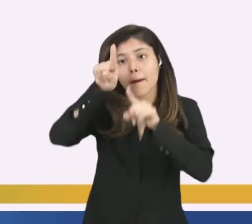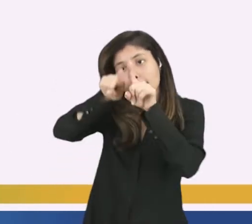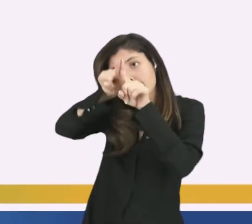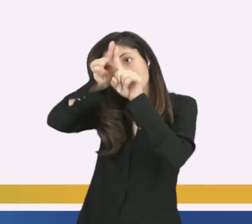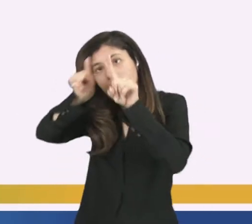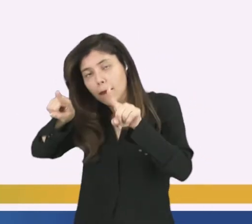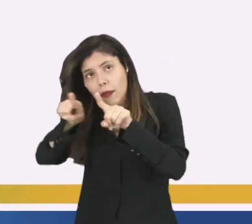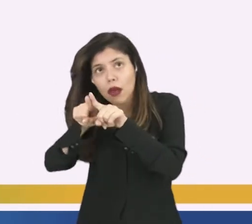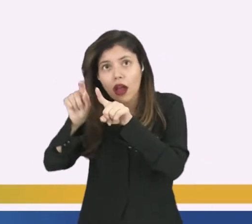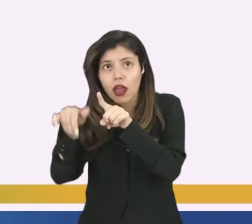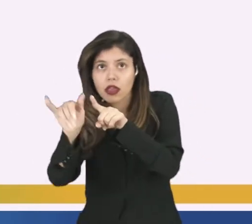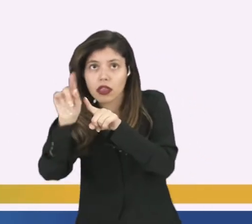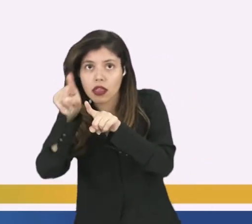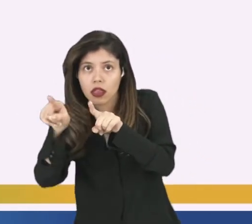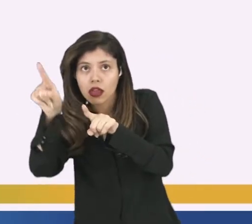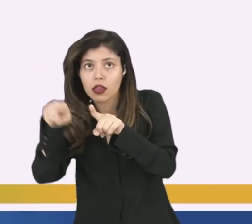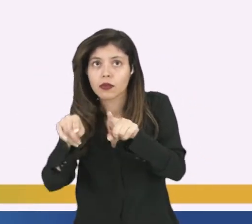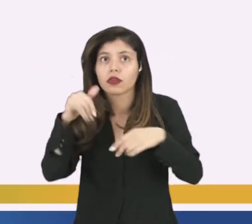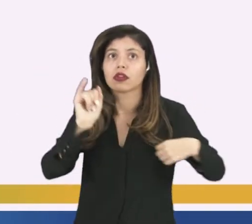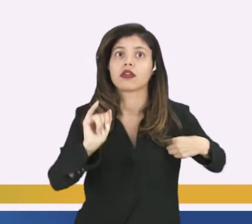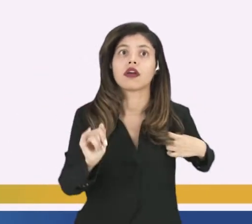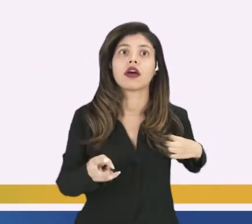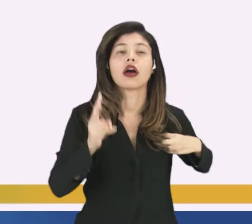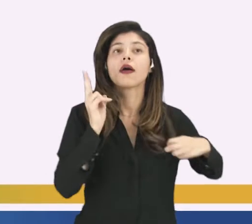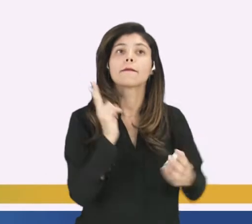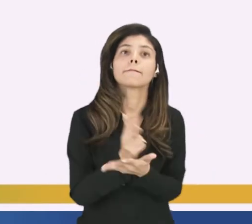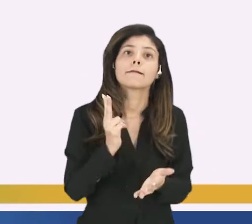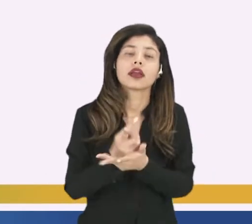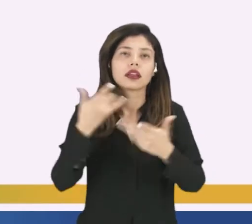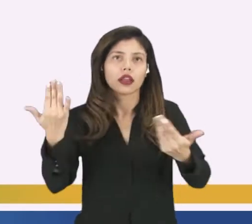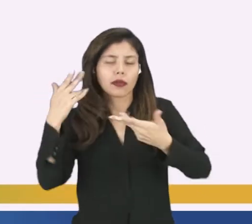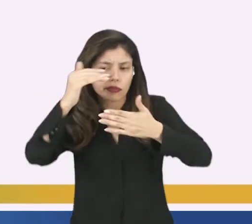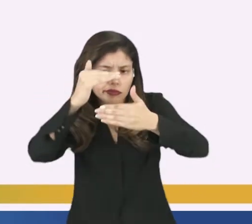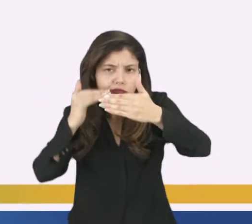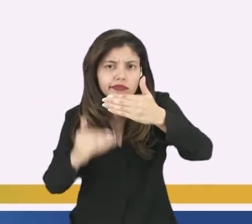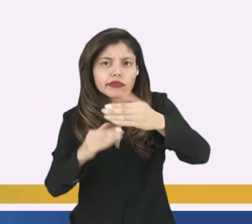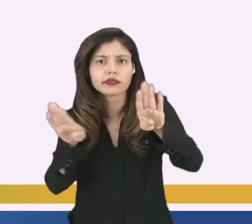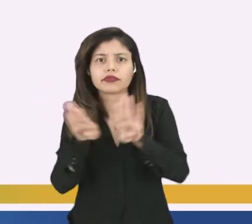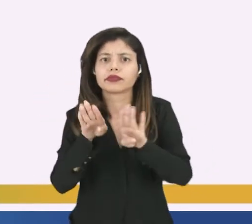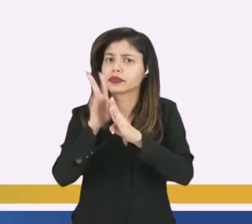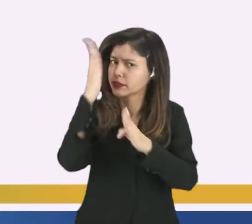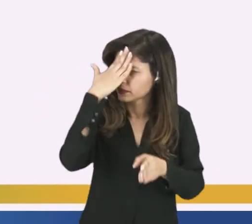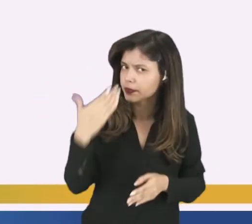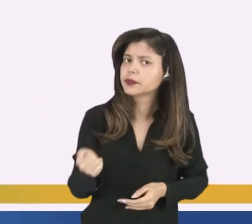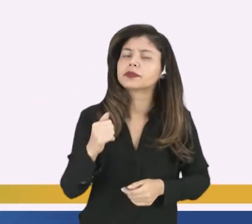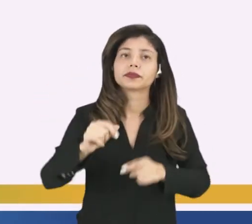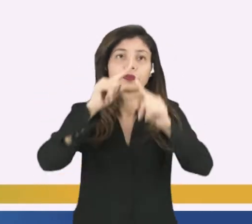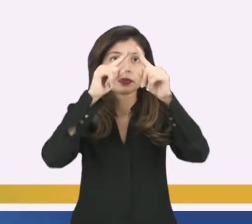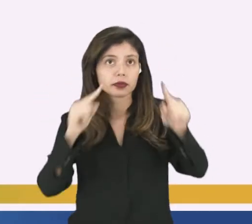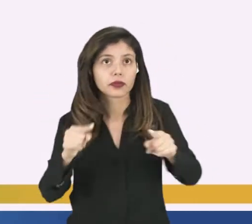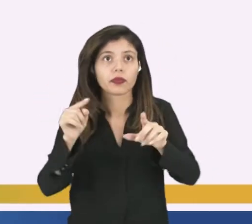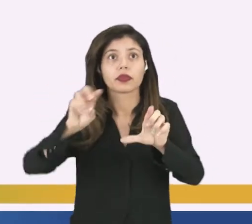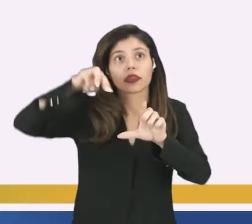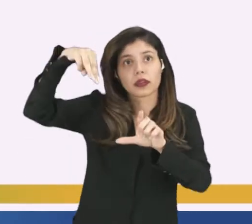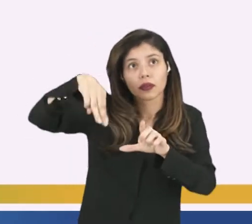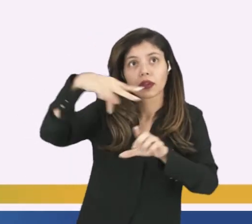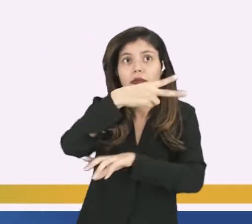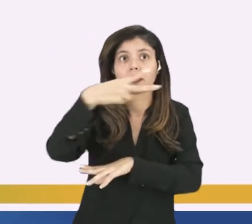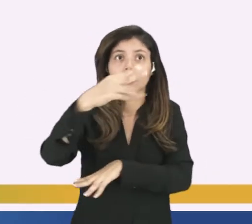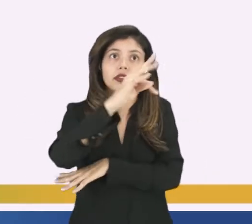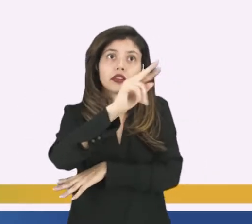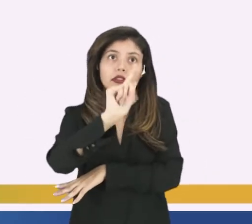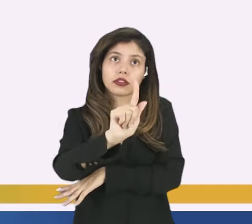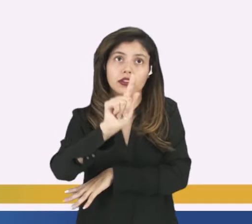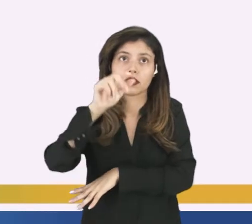tangente, é o cateto oposto sobre o cateto adjacente. Então, sabendo que isso aqui é um ângulo, o m